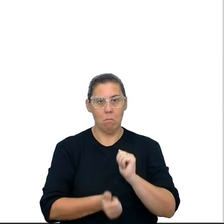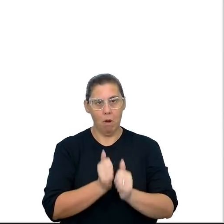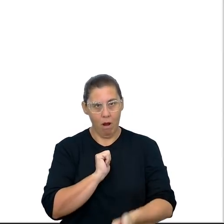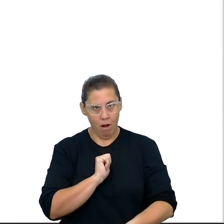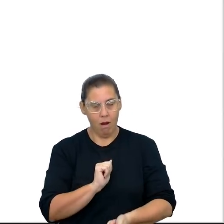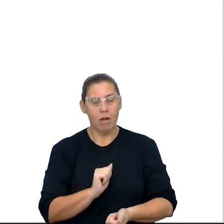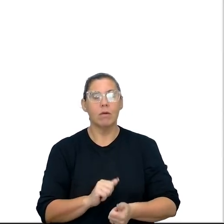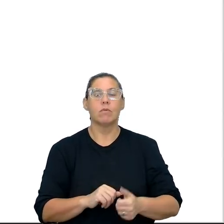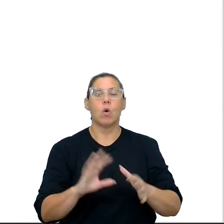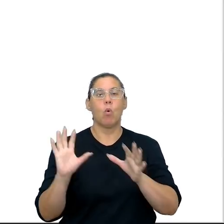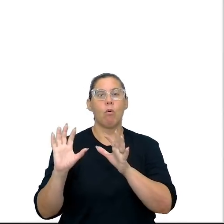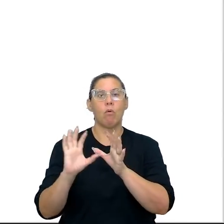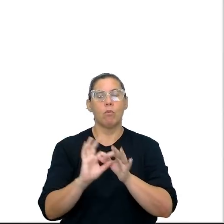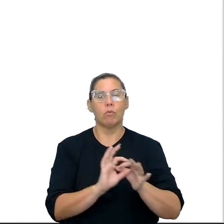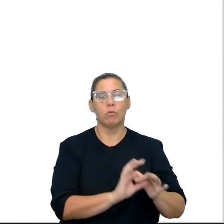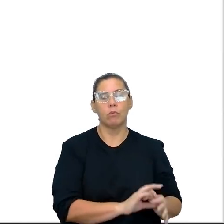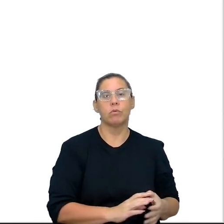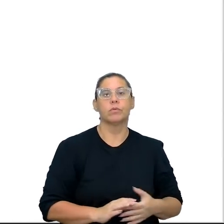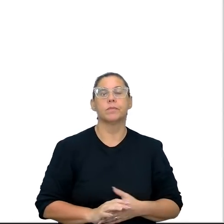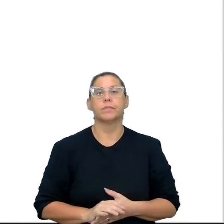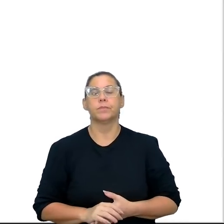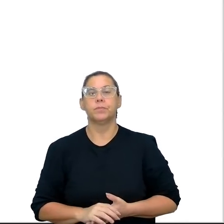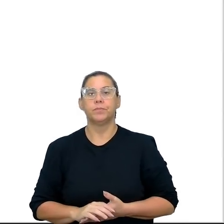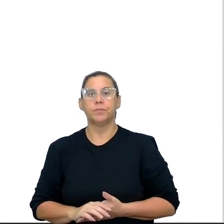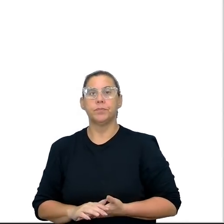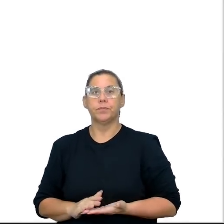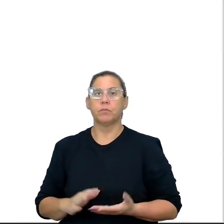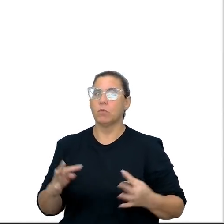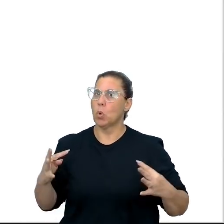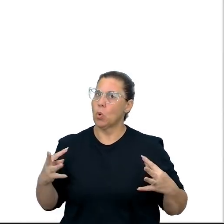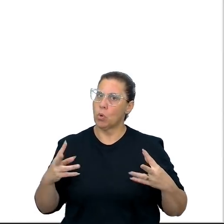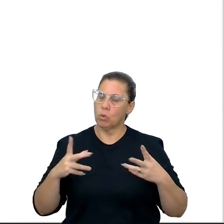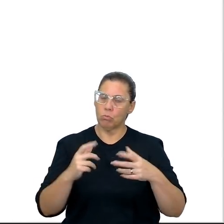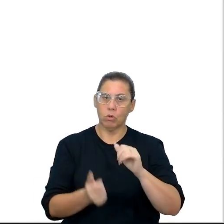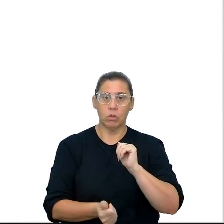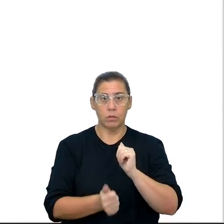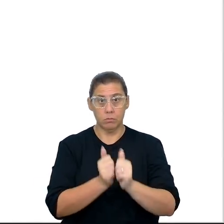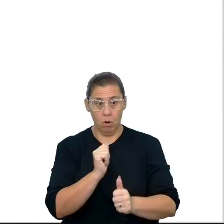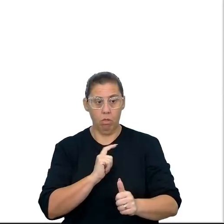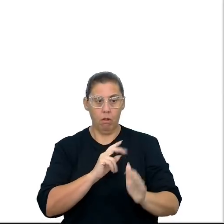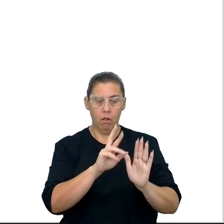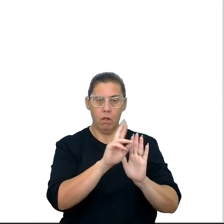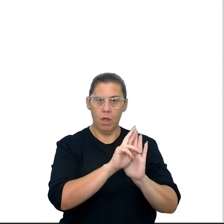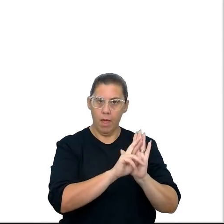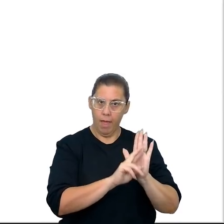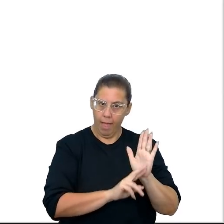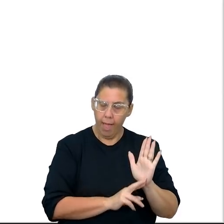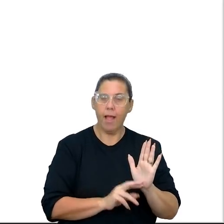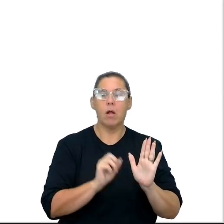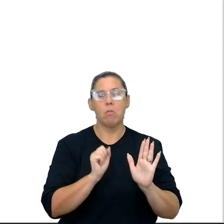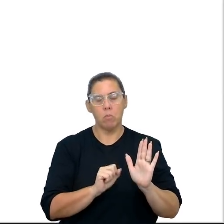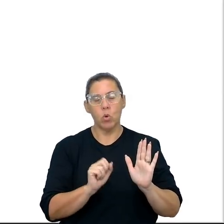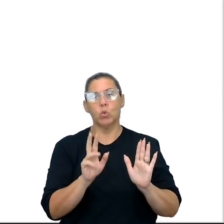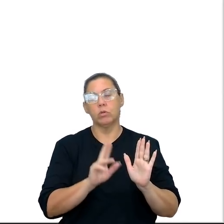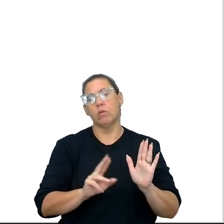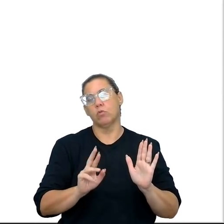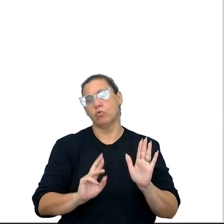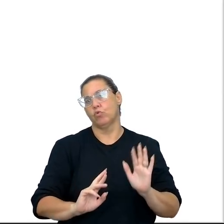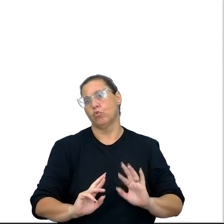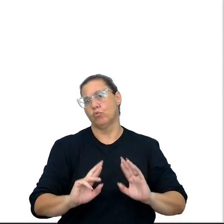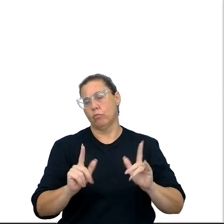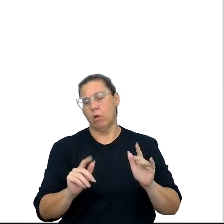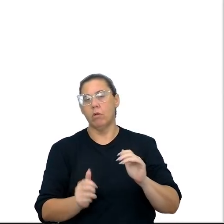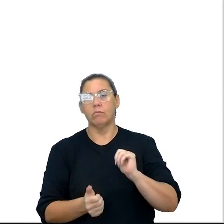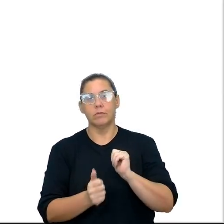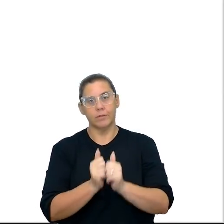aquela contextualização. E em todos os esportes há regras que permitem praticar esses diferentes esportes, e